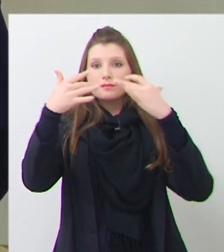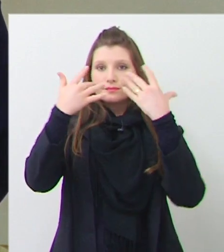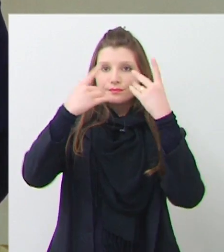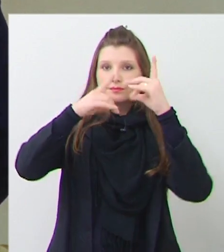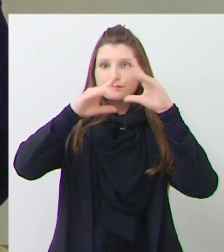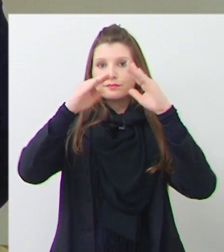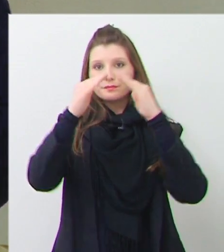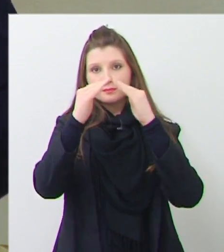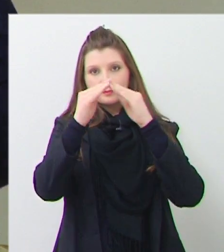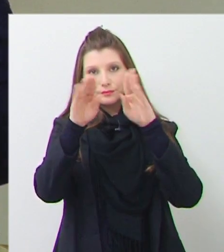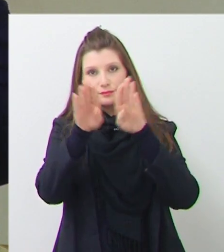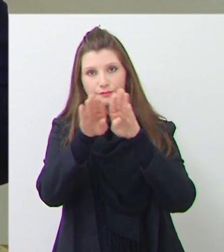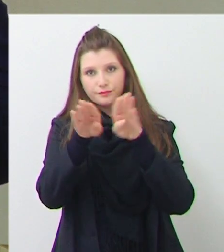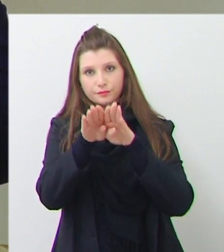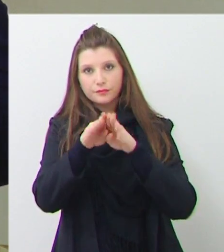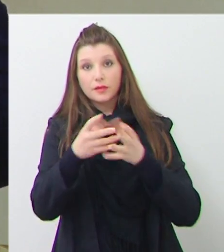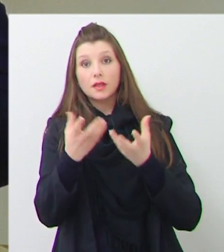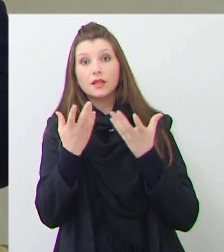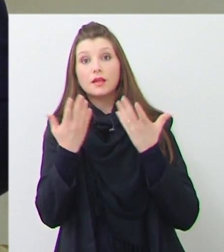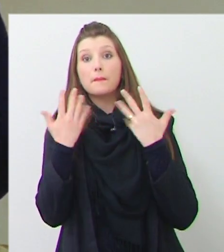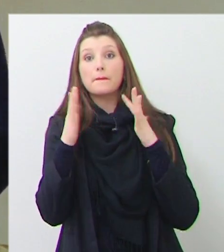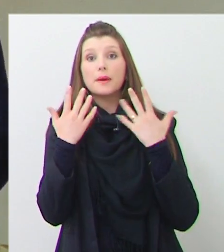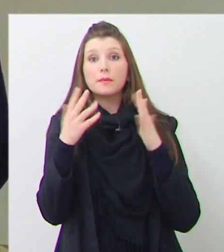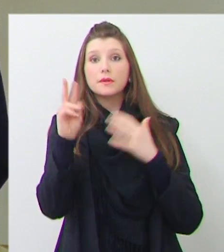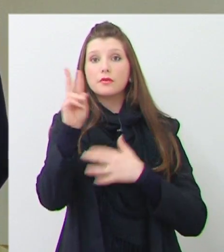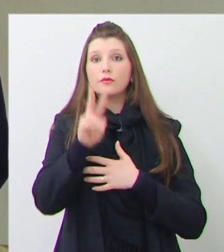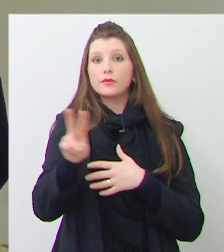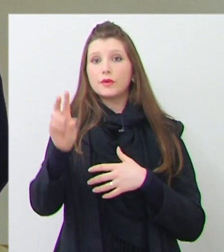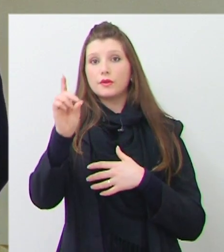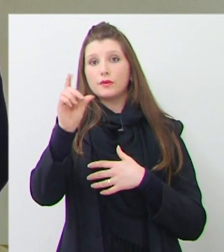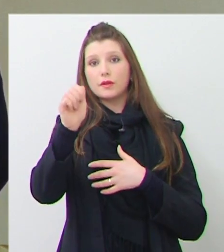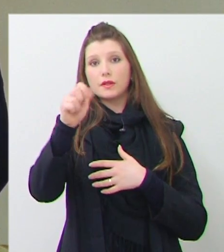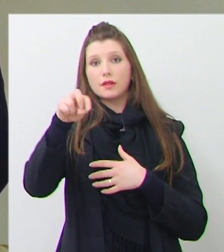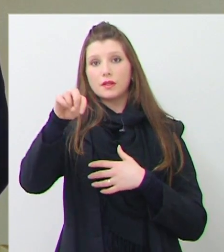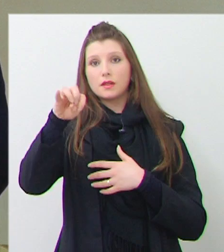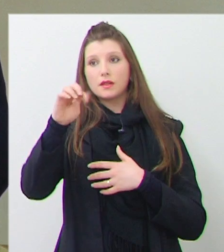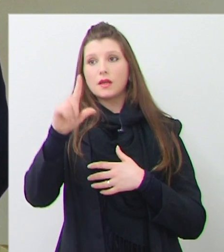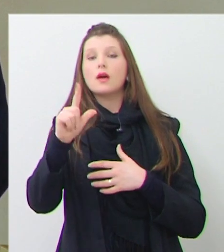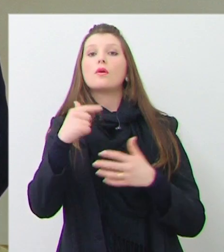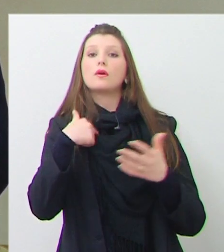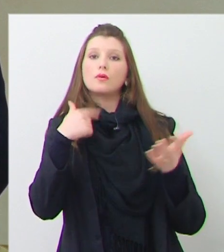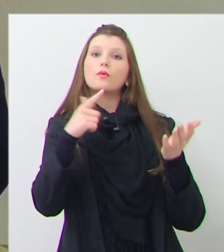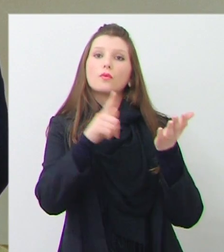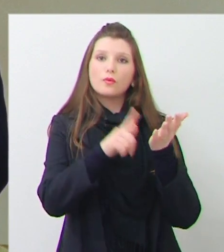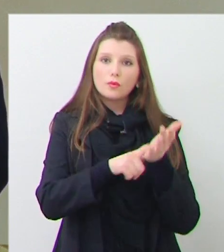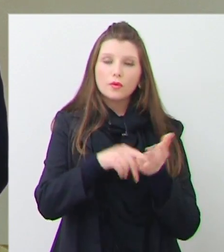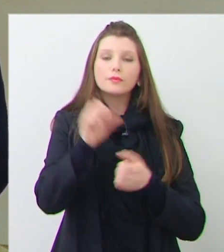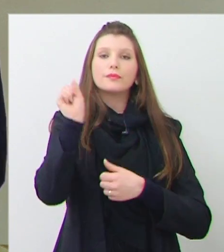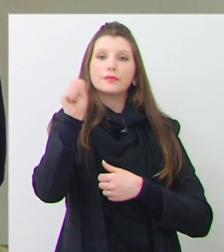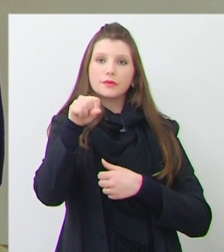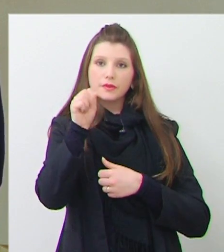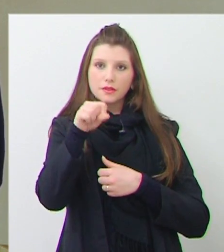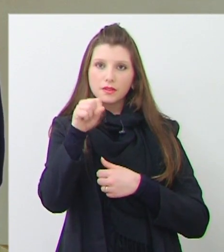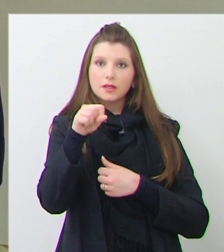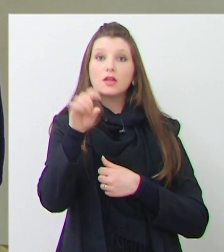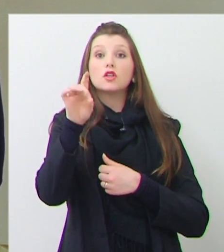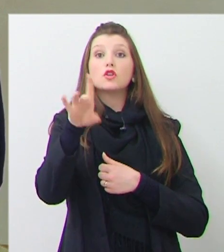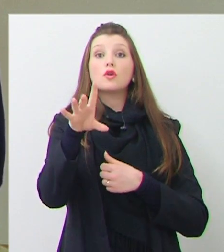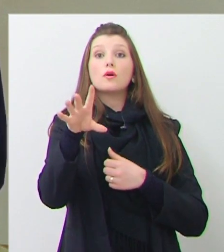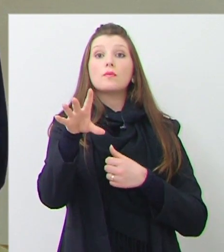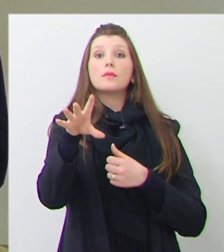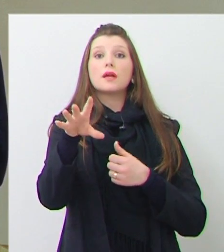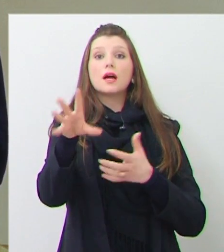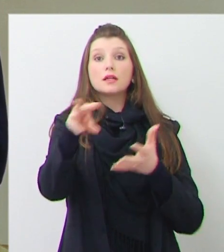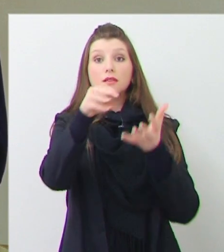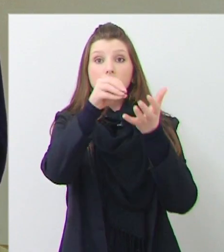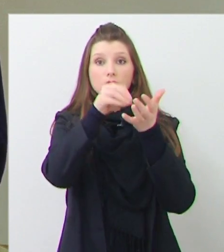gostaria de parabenizar o vereador Daniel Freitas. Também concordo. Só para acrescentar,